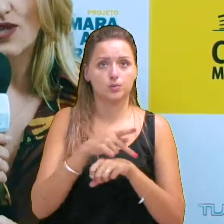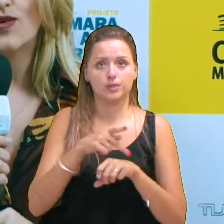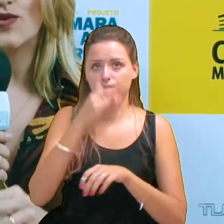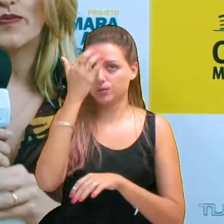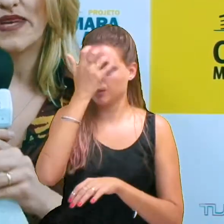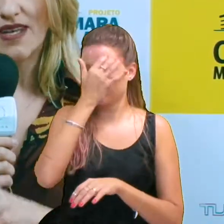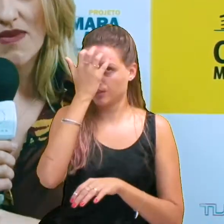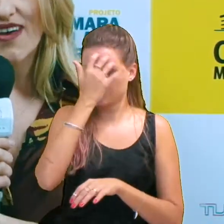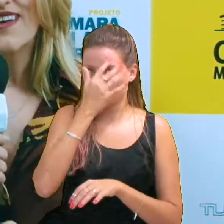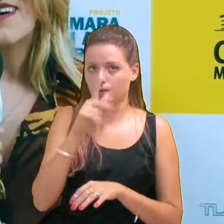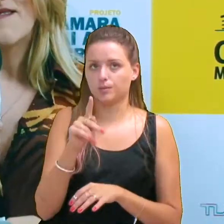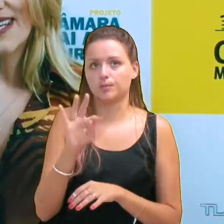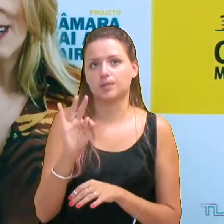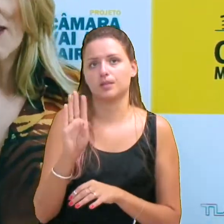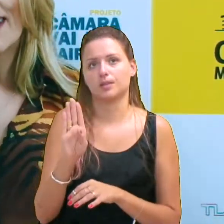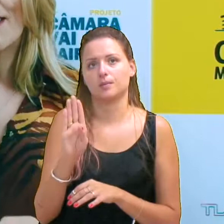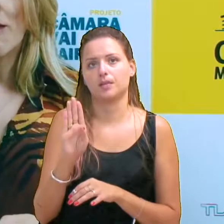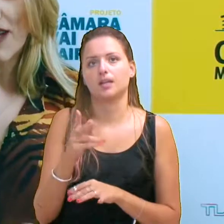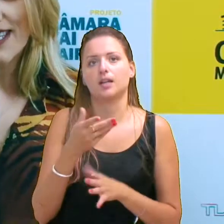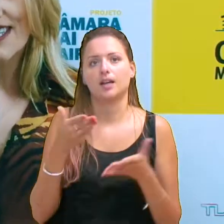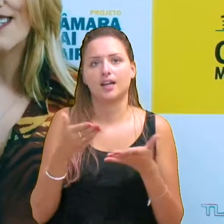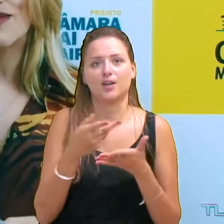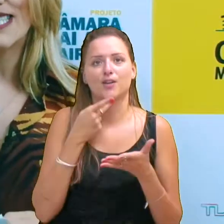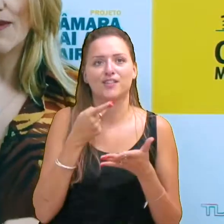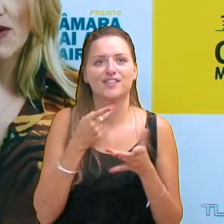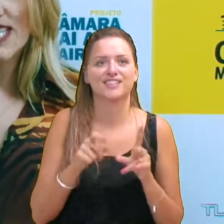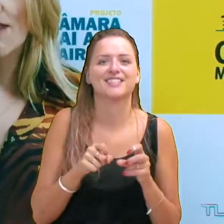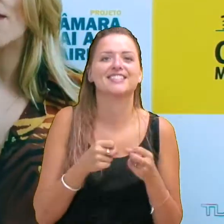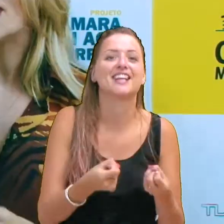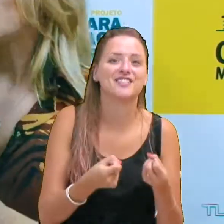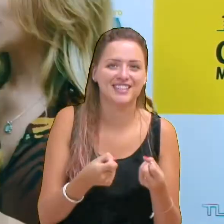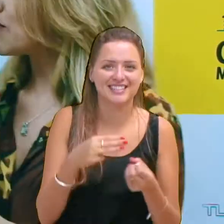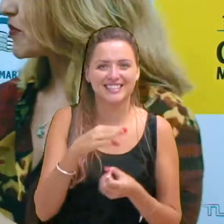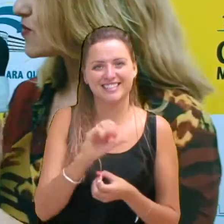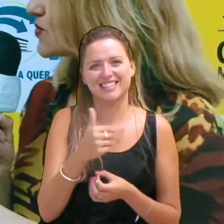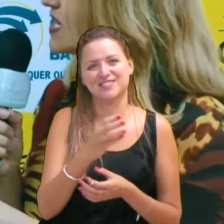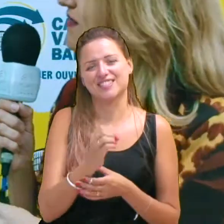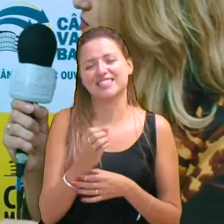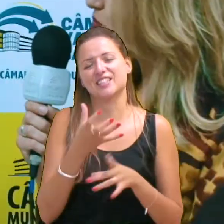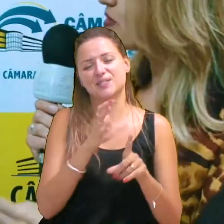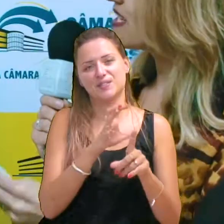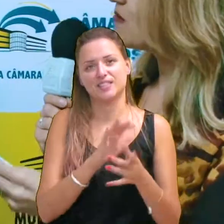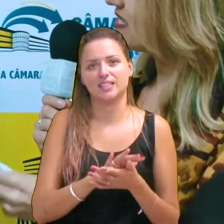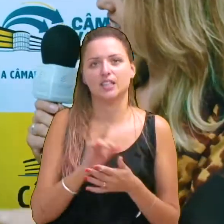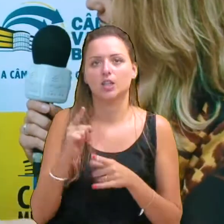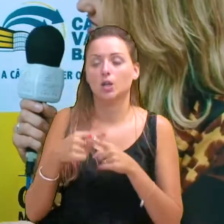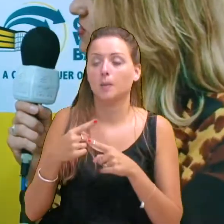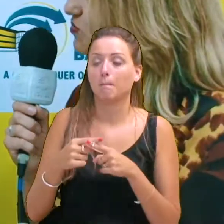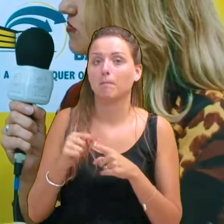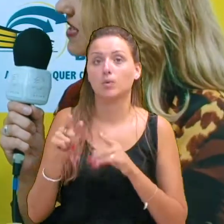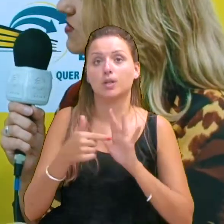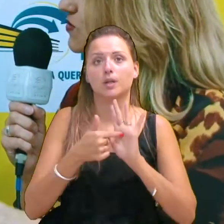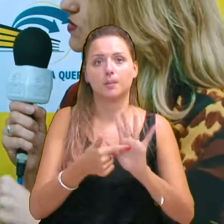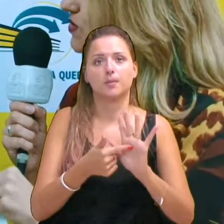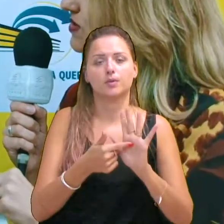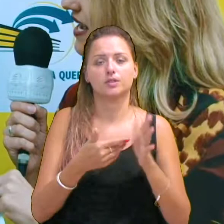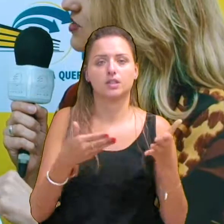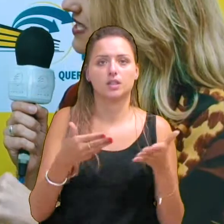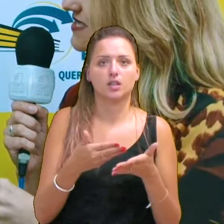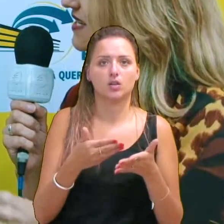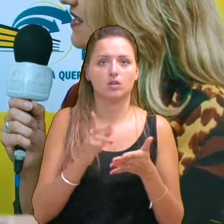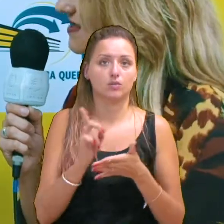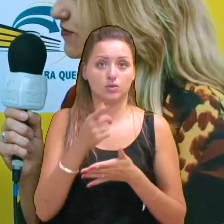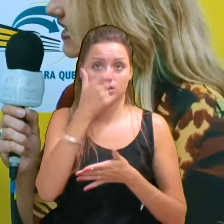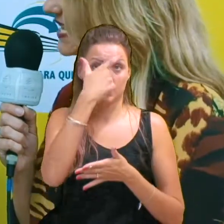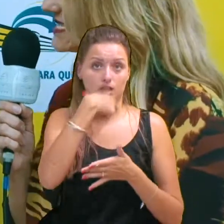de Domênico, do PTB, faz agora a defesa, então, dessa moção de repúdio. Vereador, por que apresentá-la neste momento? O senhor